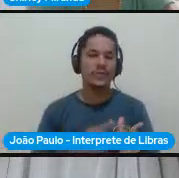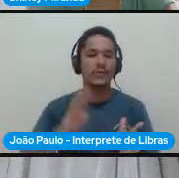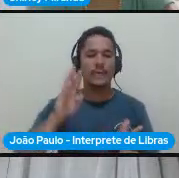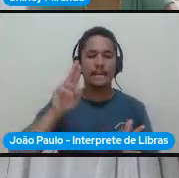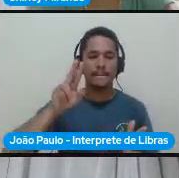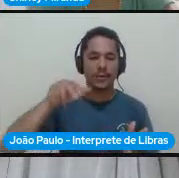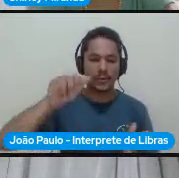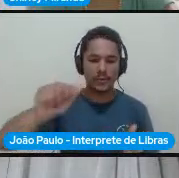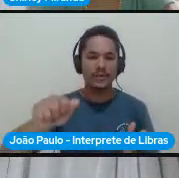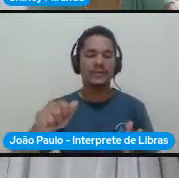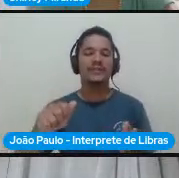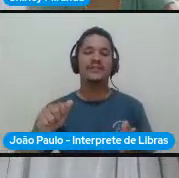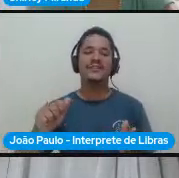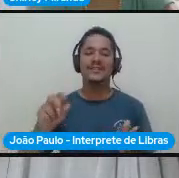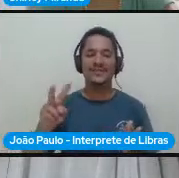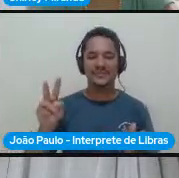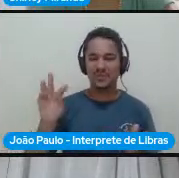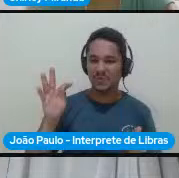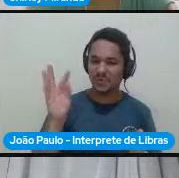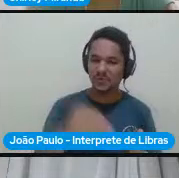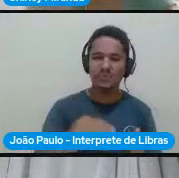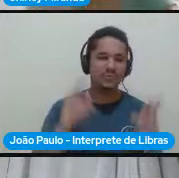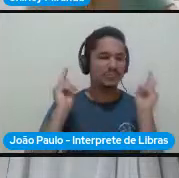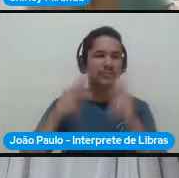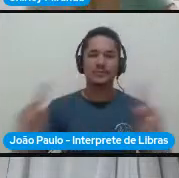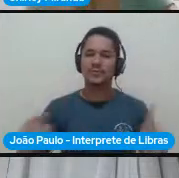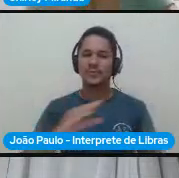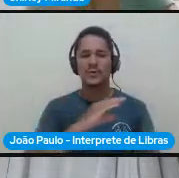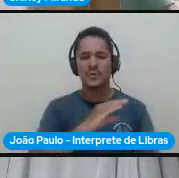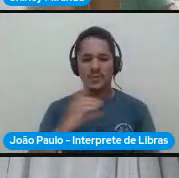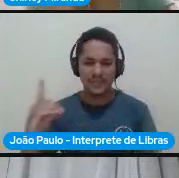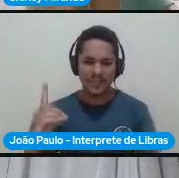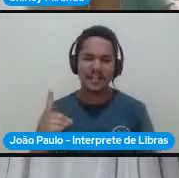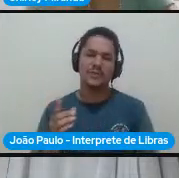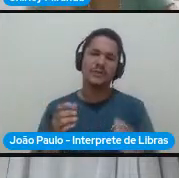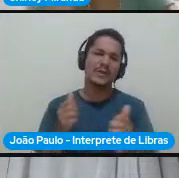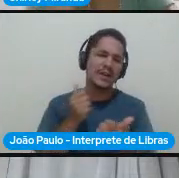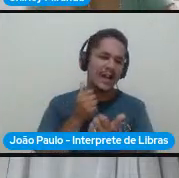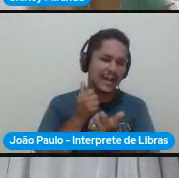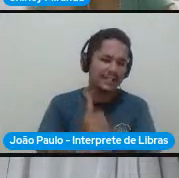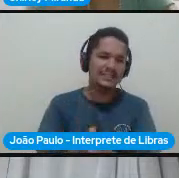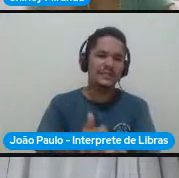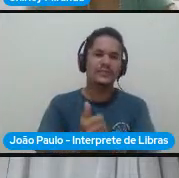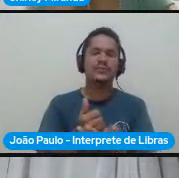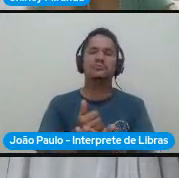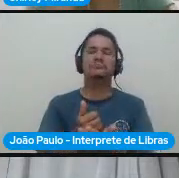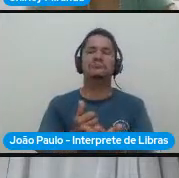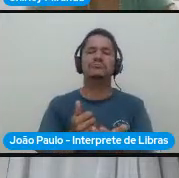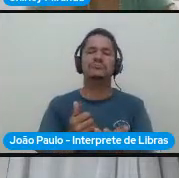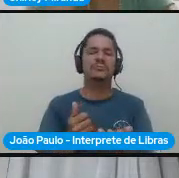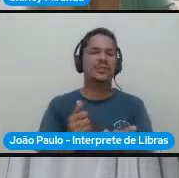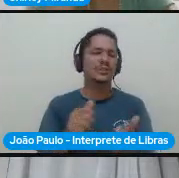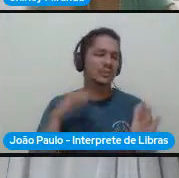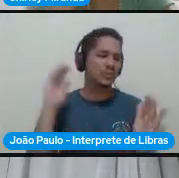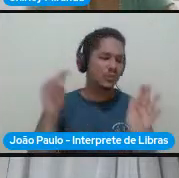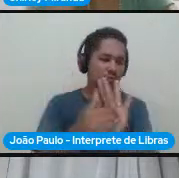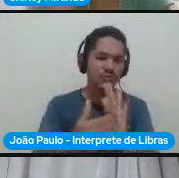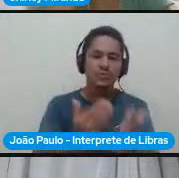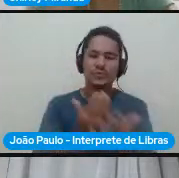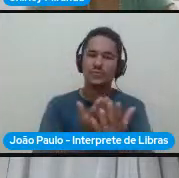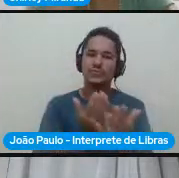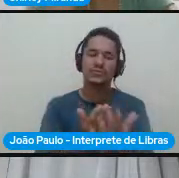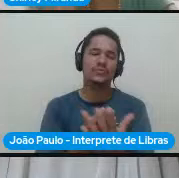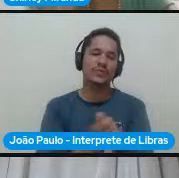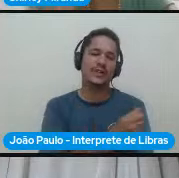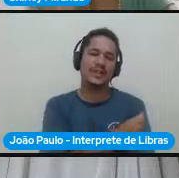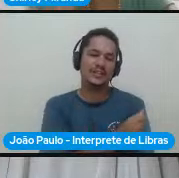vocês, professores, coordenadores, diretores, assessores pedagógicos das DIRES, estudantes da EJA. Esse